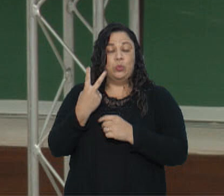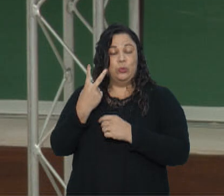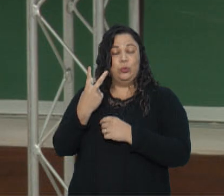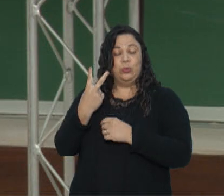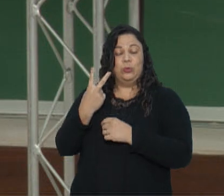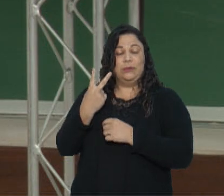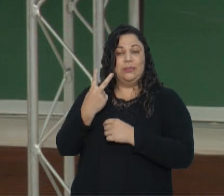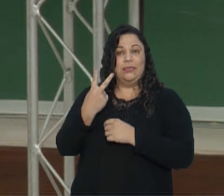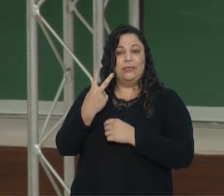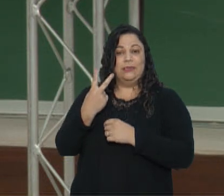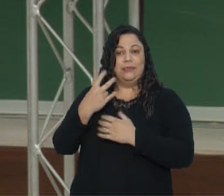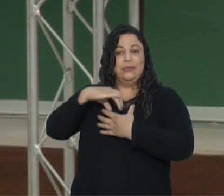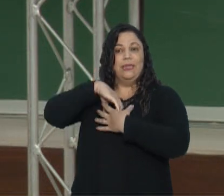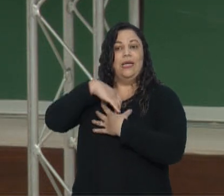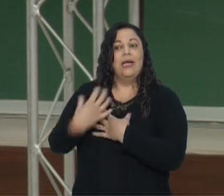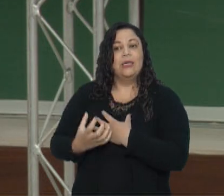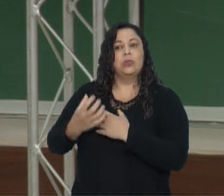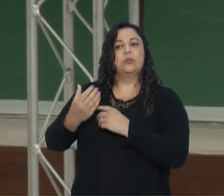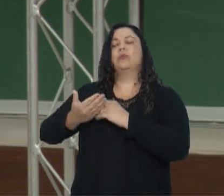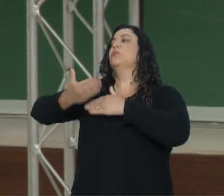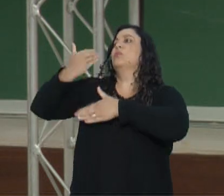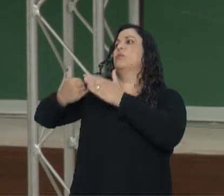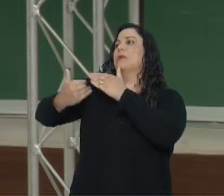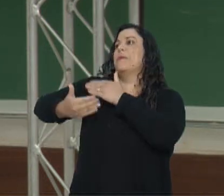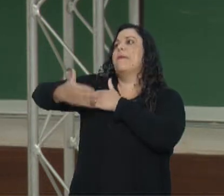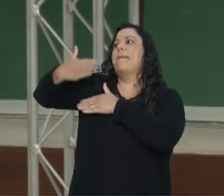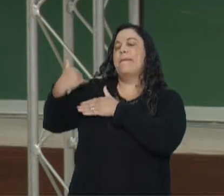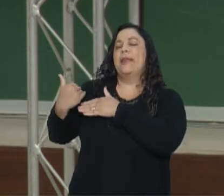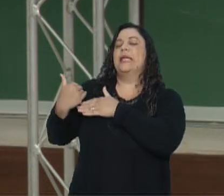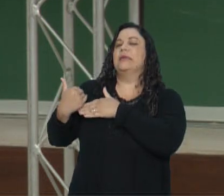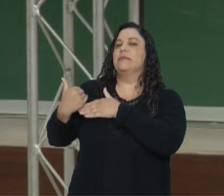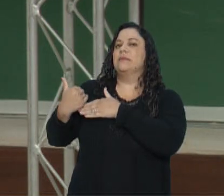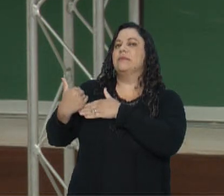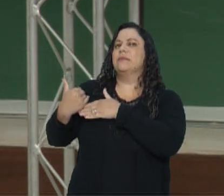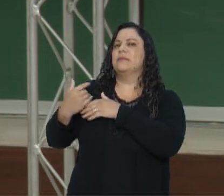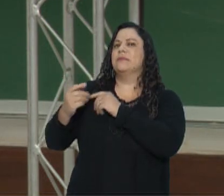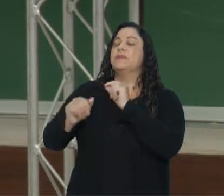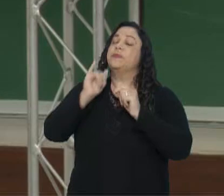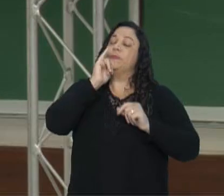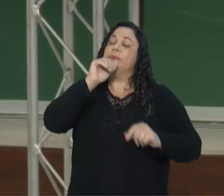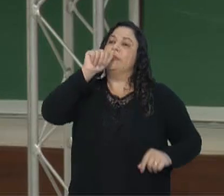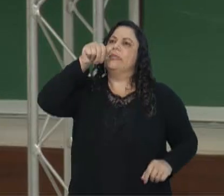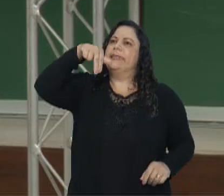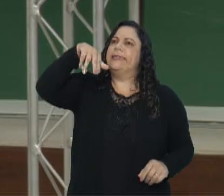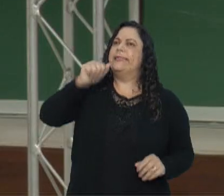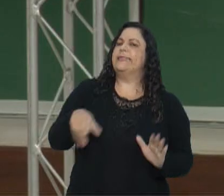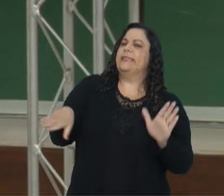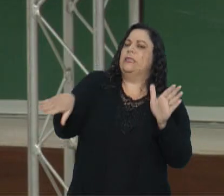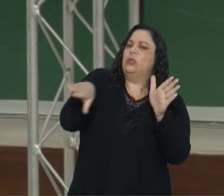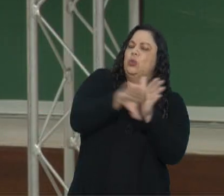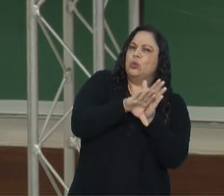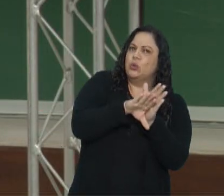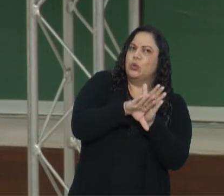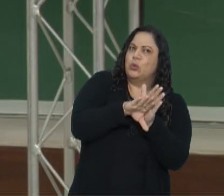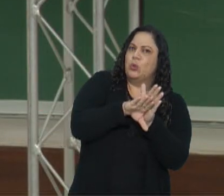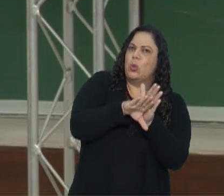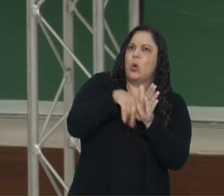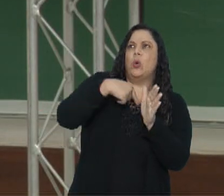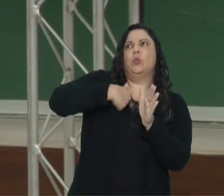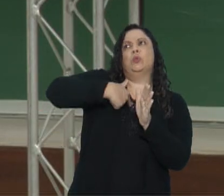ações ocorrendo uma simultânea à outra. Quando a Ana chegou, eu já tinha